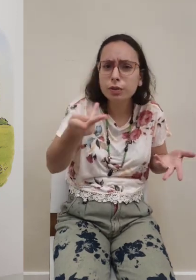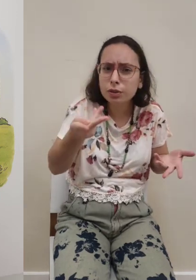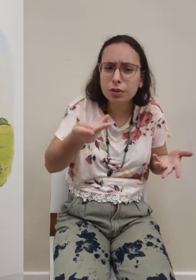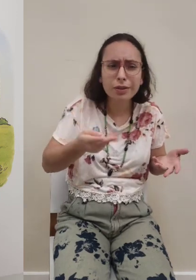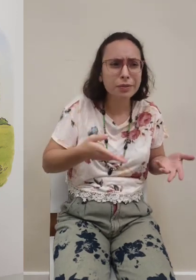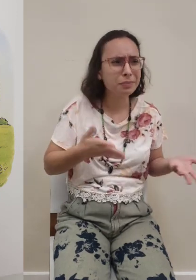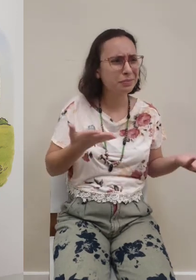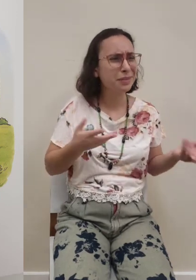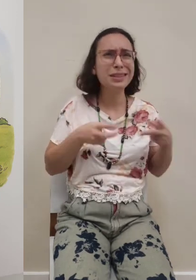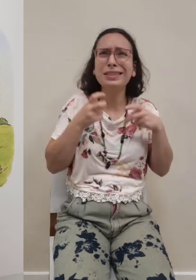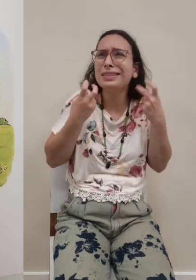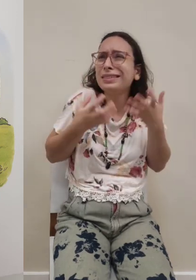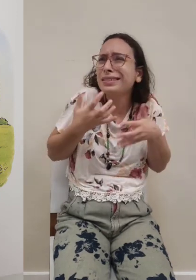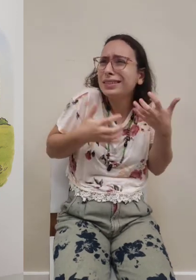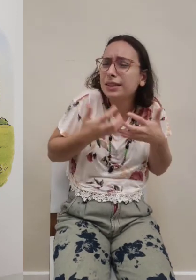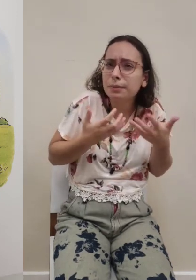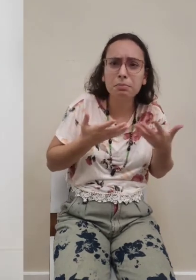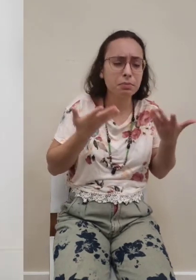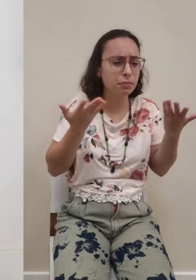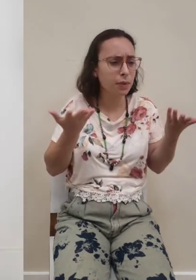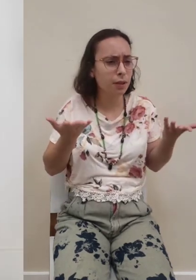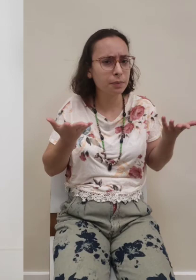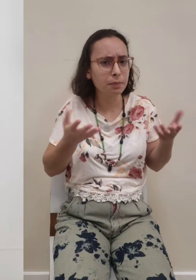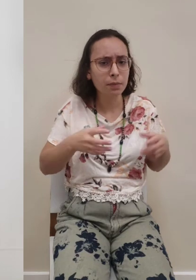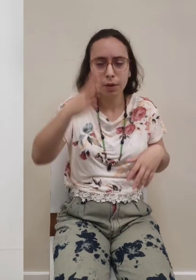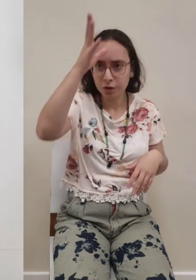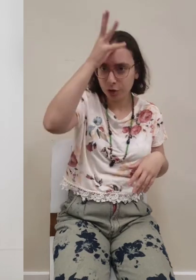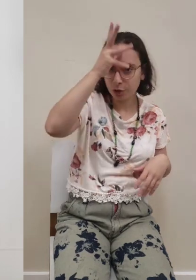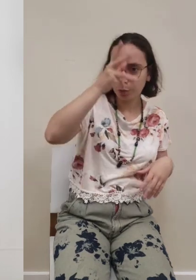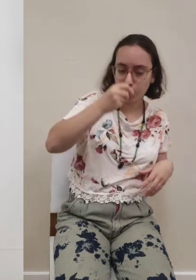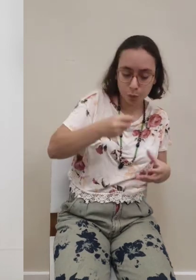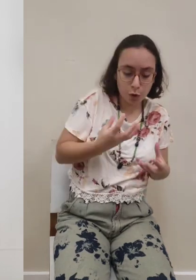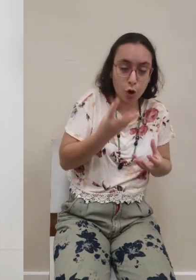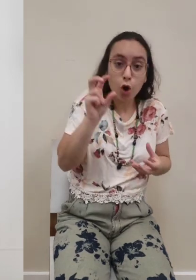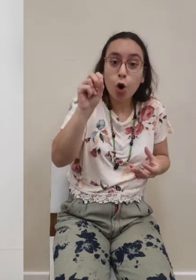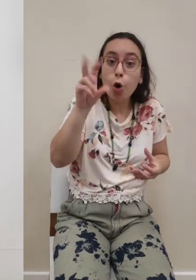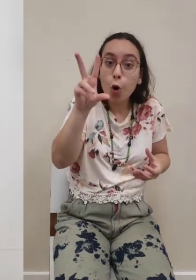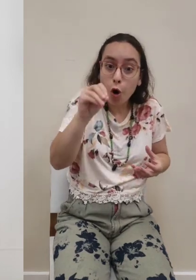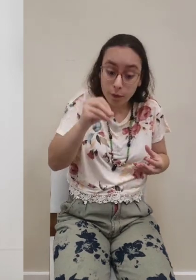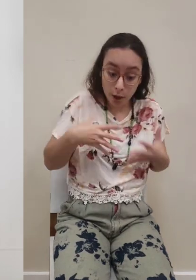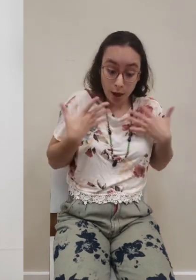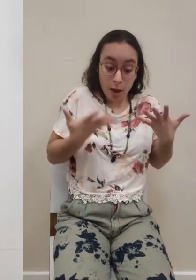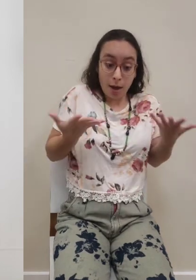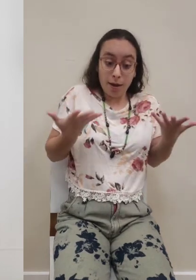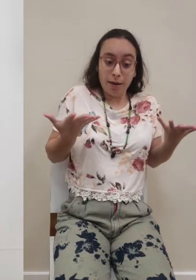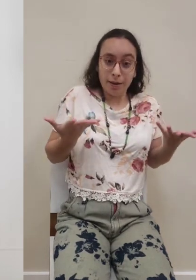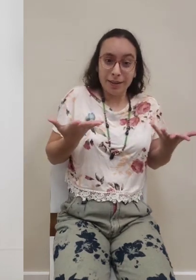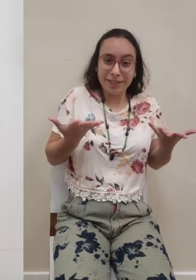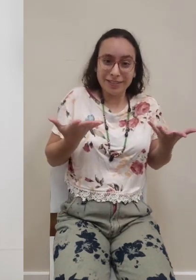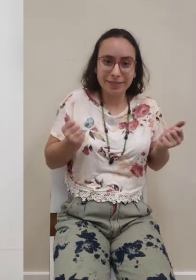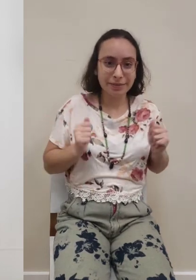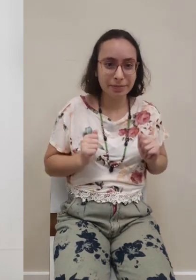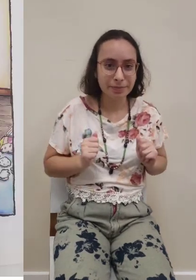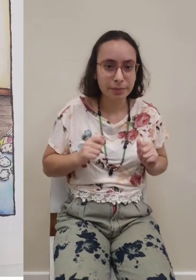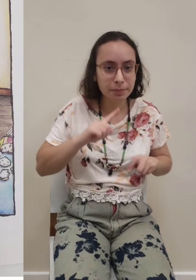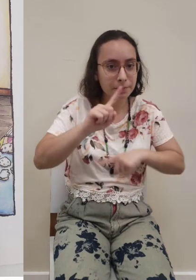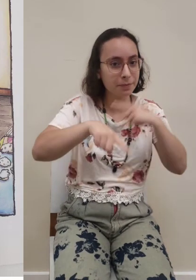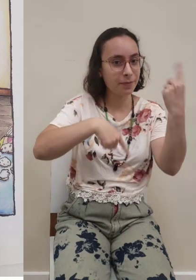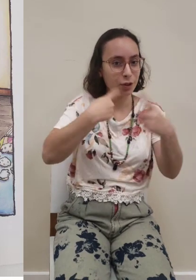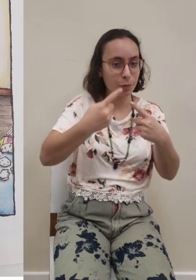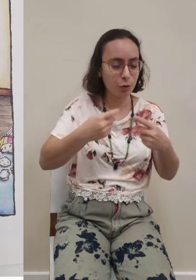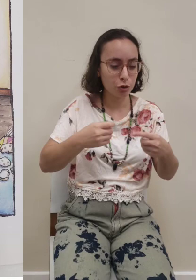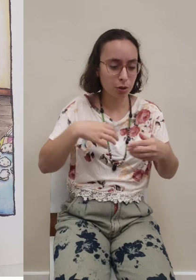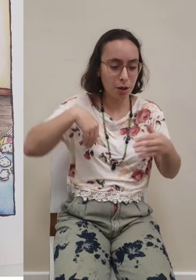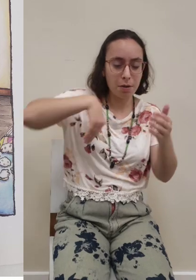coisa esquisita! Bem, a galinha pôs um ovo e ficou espantada. Depois